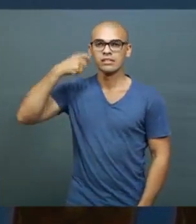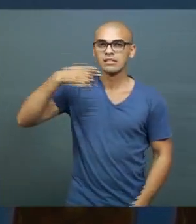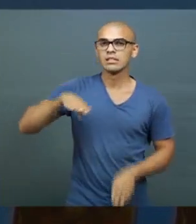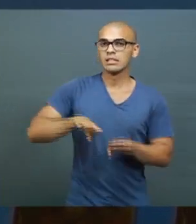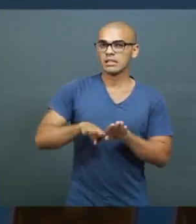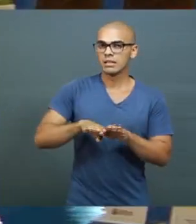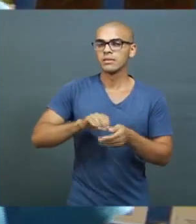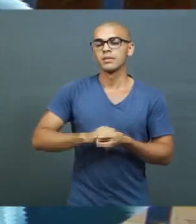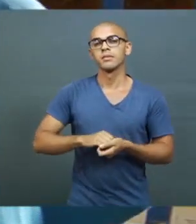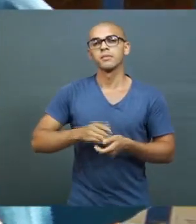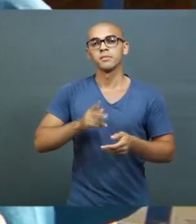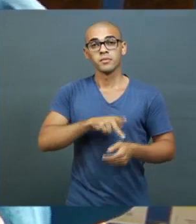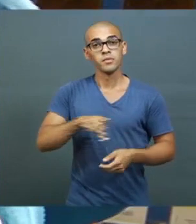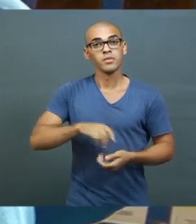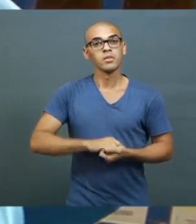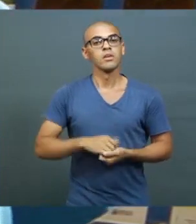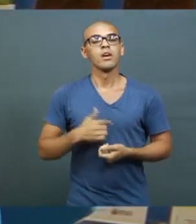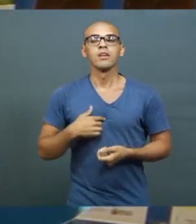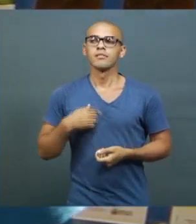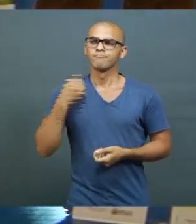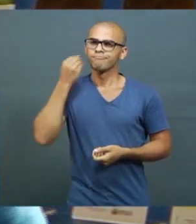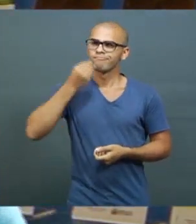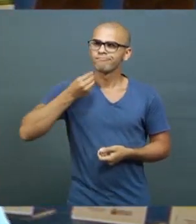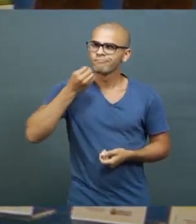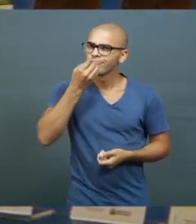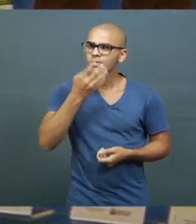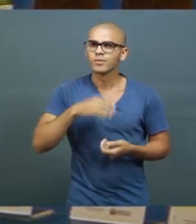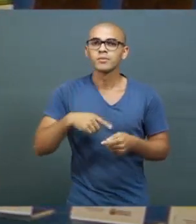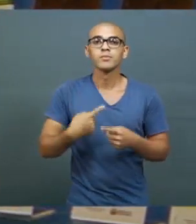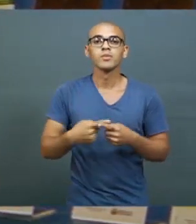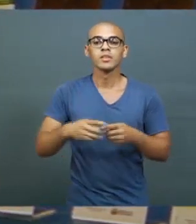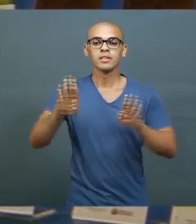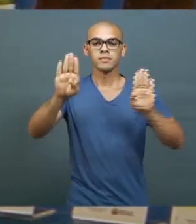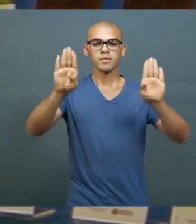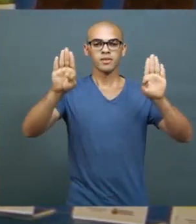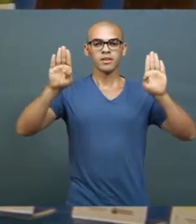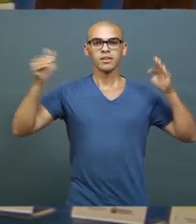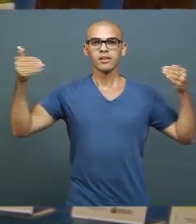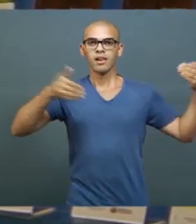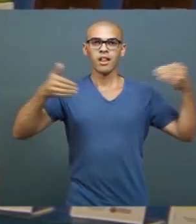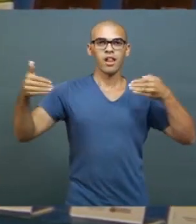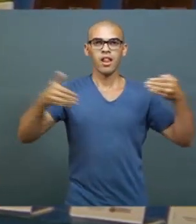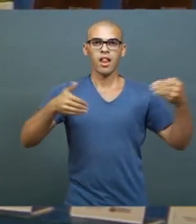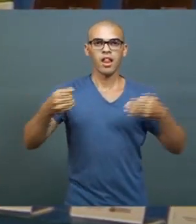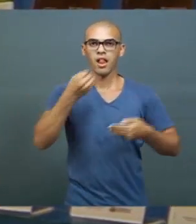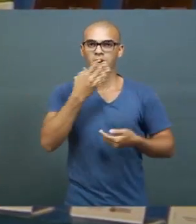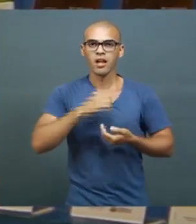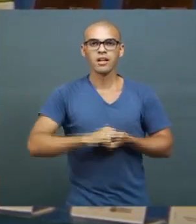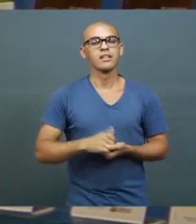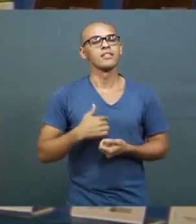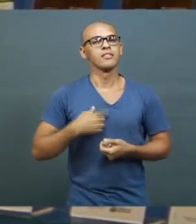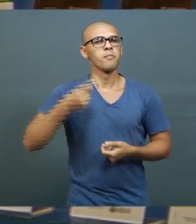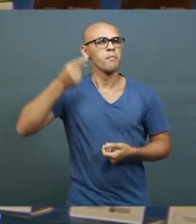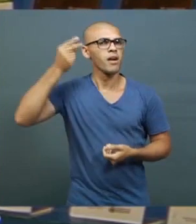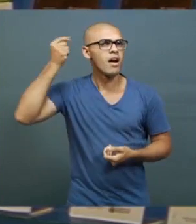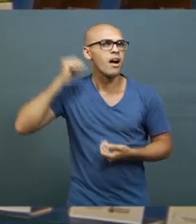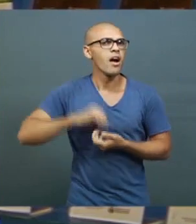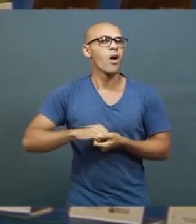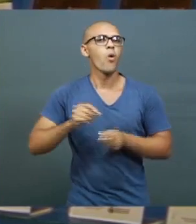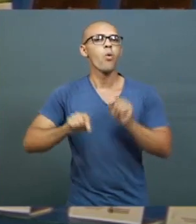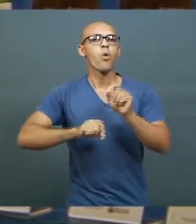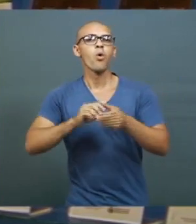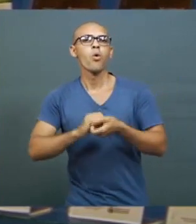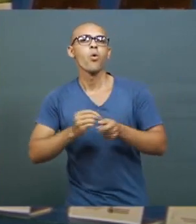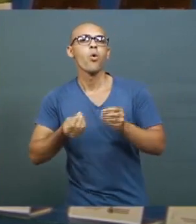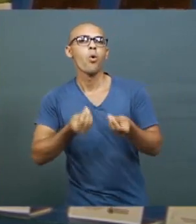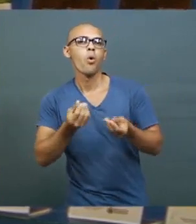nas coxias. As minhas primeiras experiências com teatro foi junto com meus pais, realizando algumas improvisações e apresentações